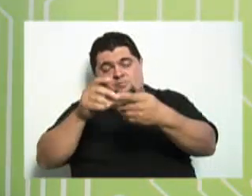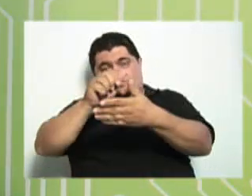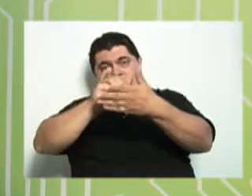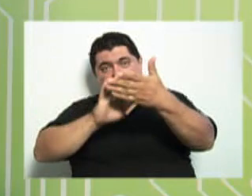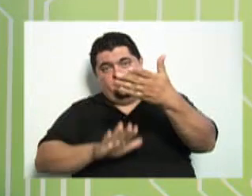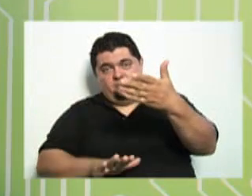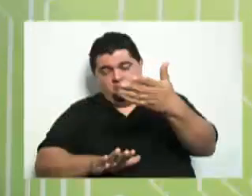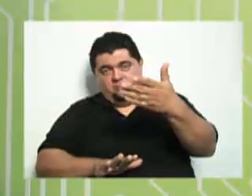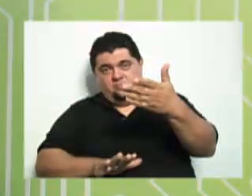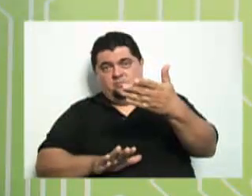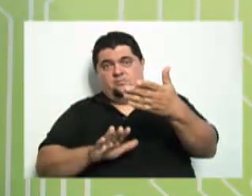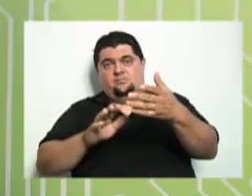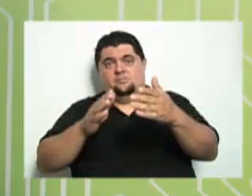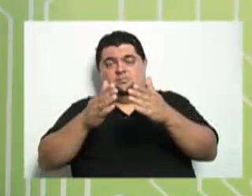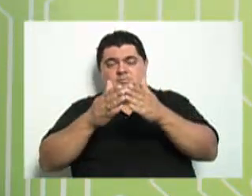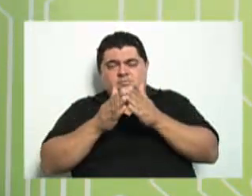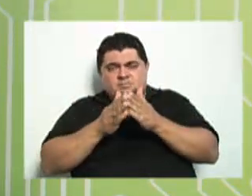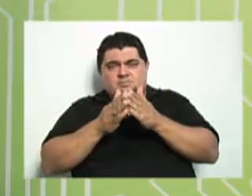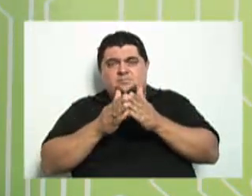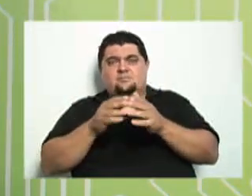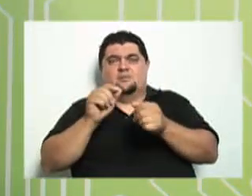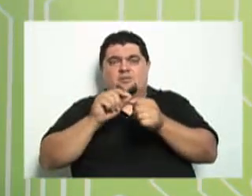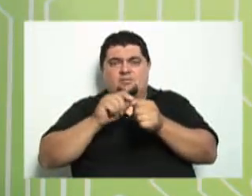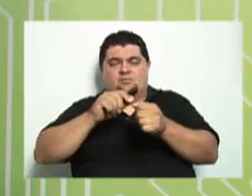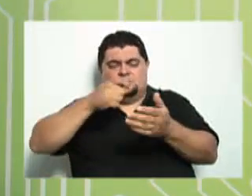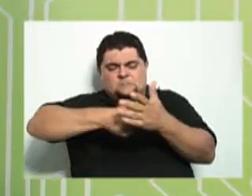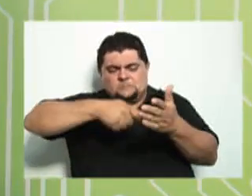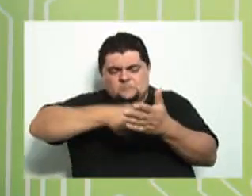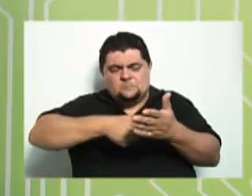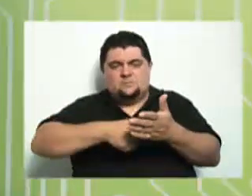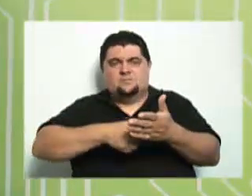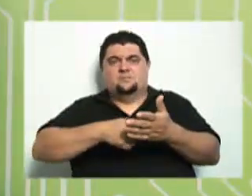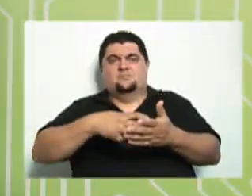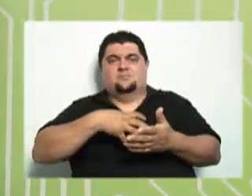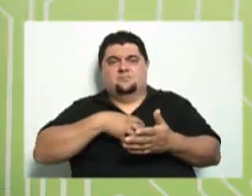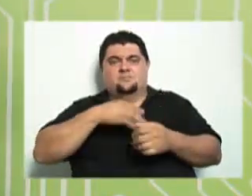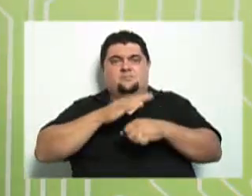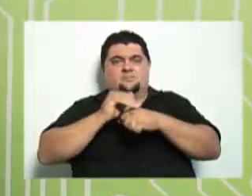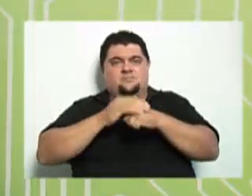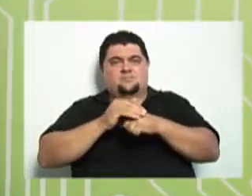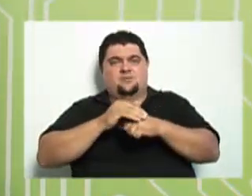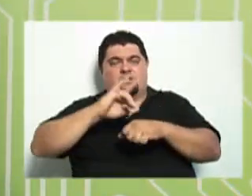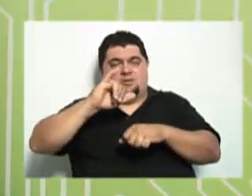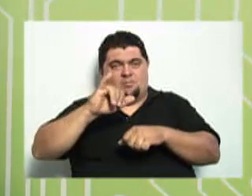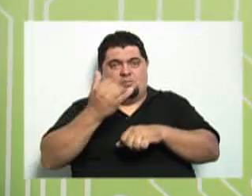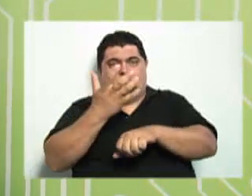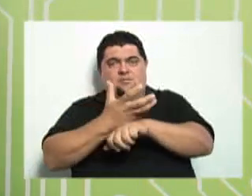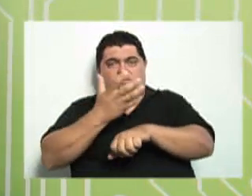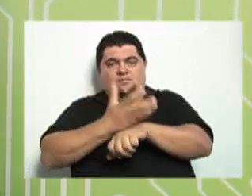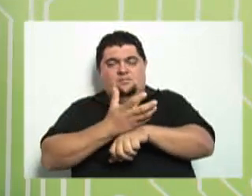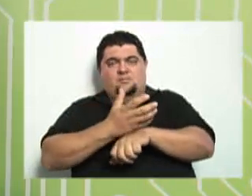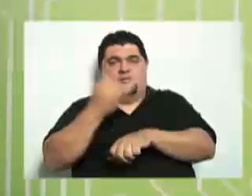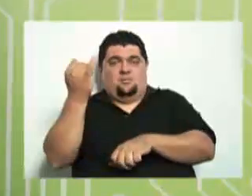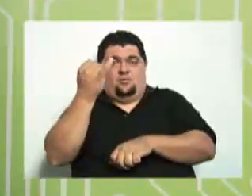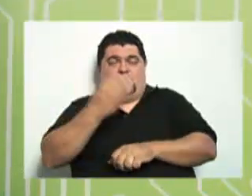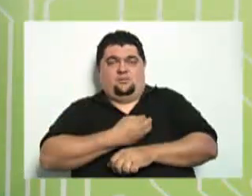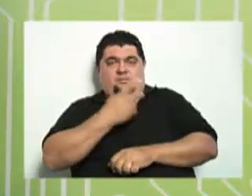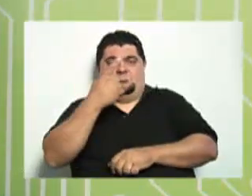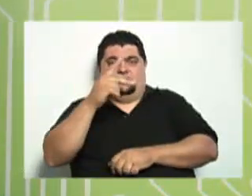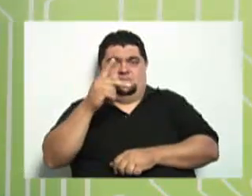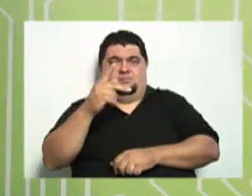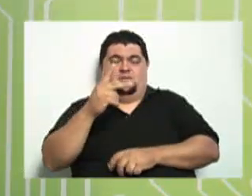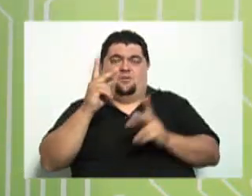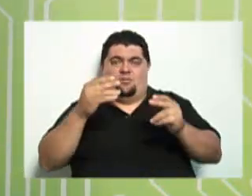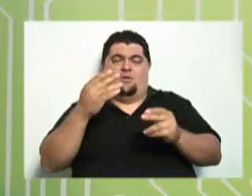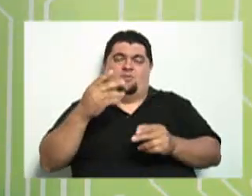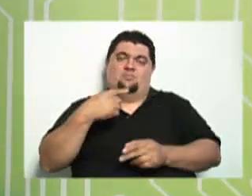de casa. Por favor, façam com dedicação. E aproveitem nossa disciplina. Espero que estejam sendo importantes para a sua vida, assim como está sendo